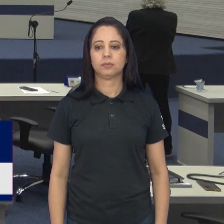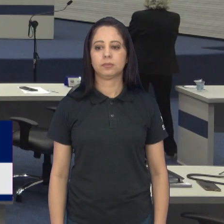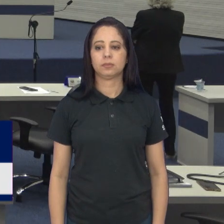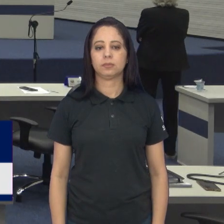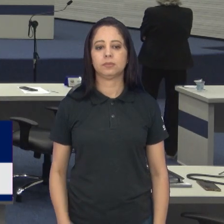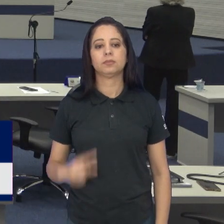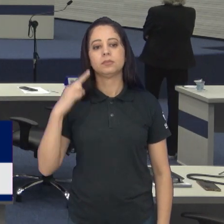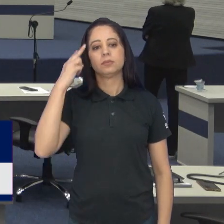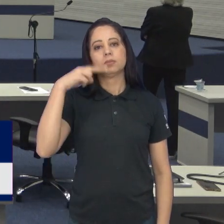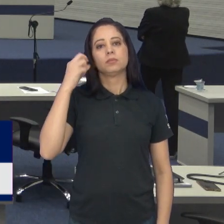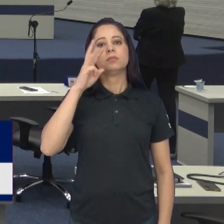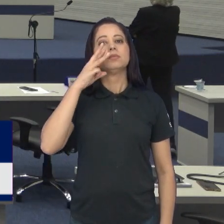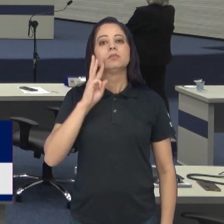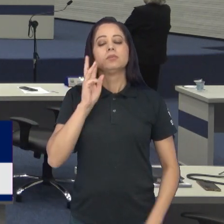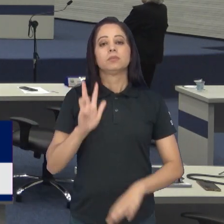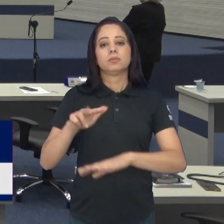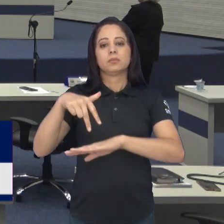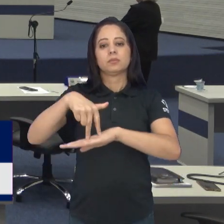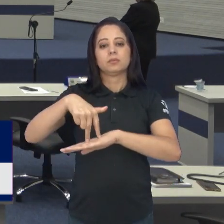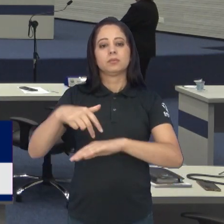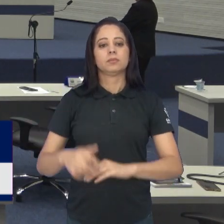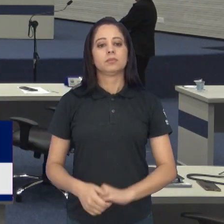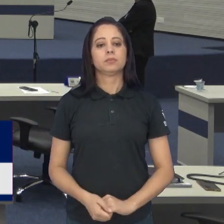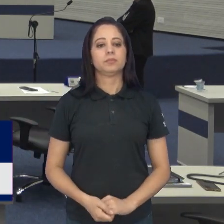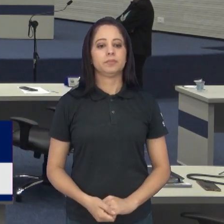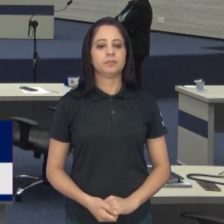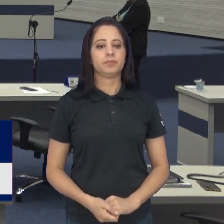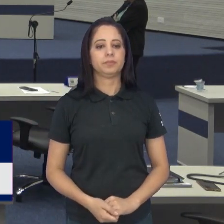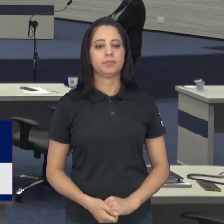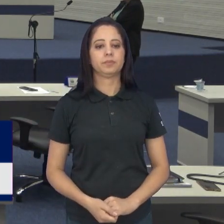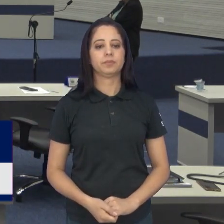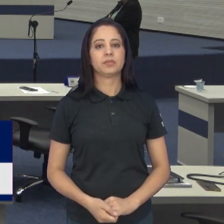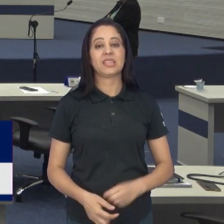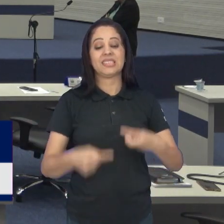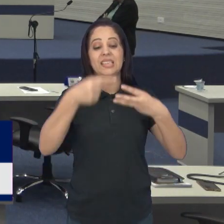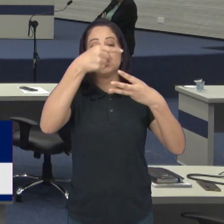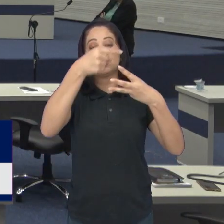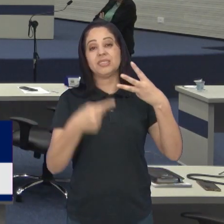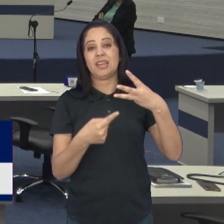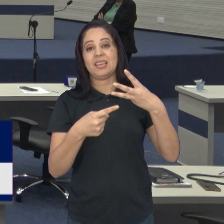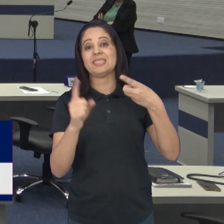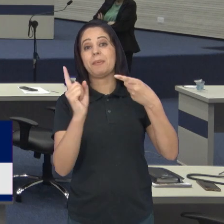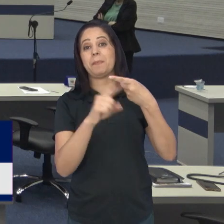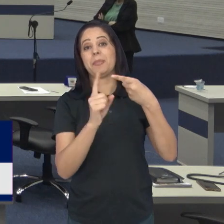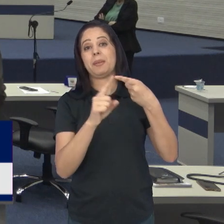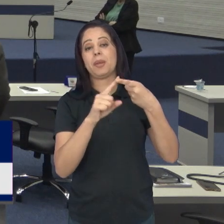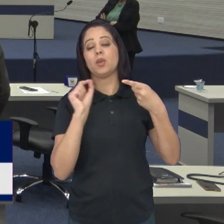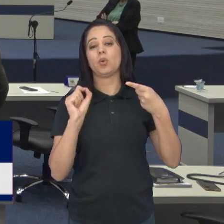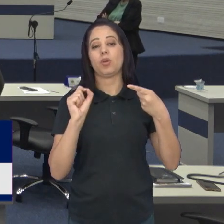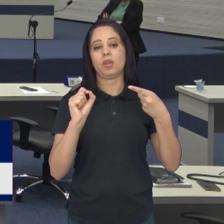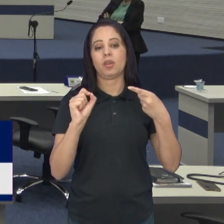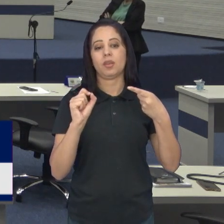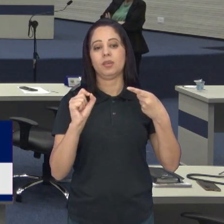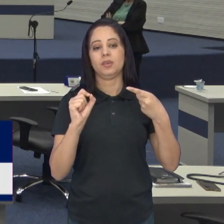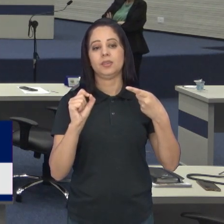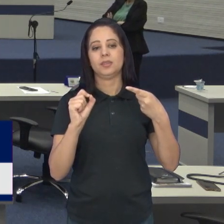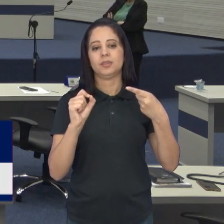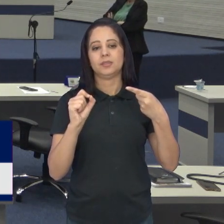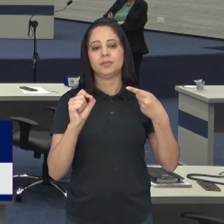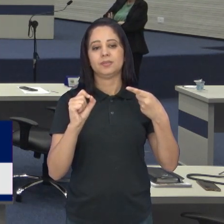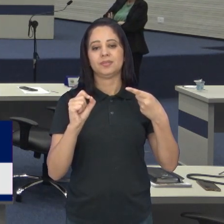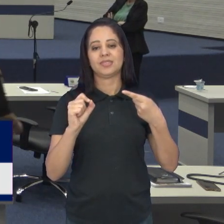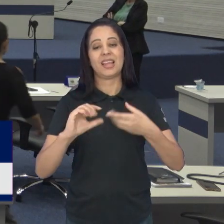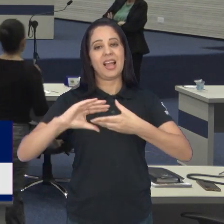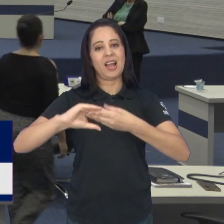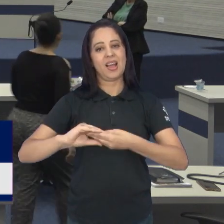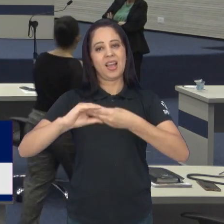Questão de ordem, o vereador Walter Reach. Aliás, senhor presidente, três questões de ordem. Viu? A primeira delas é saudar o